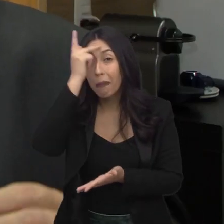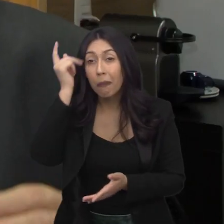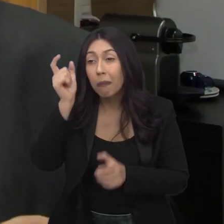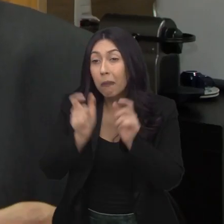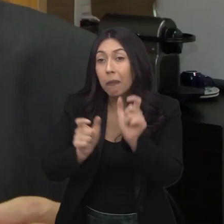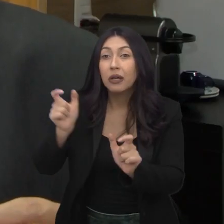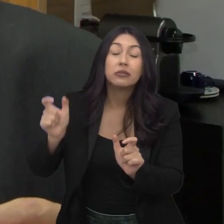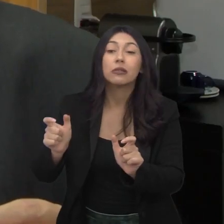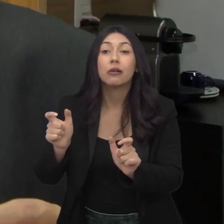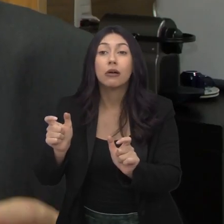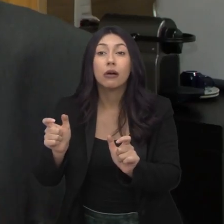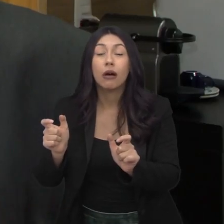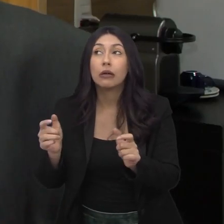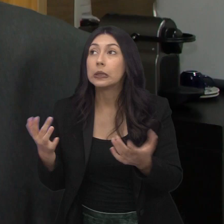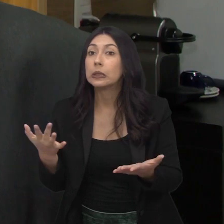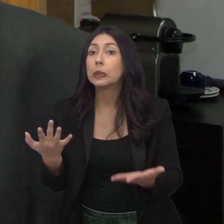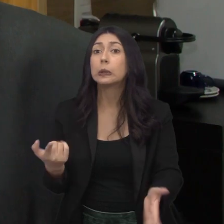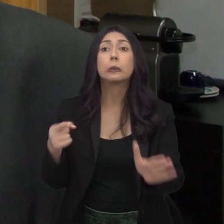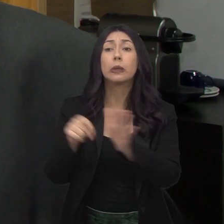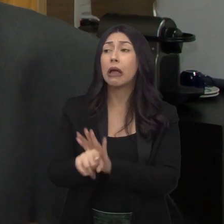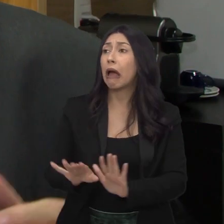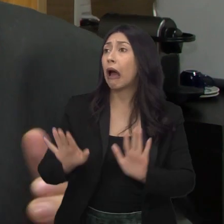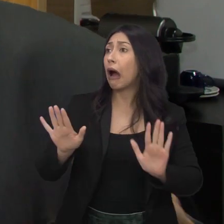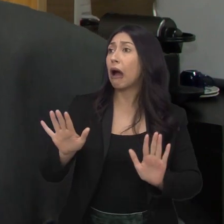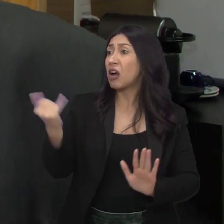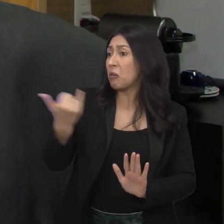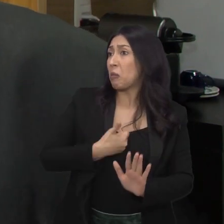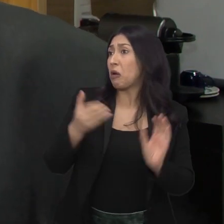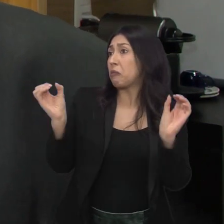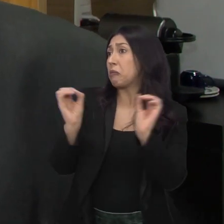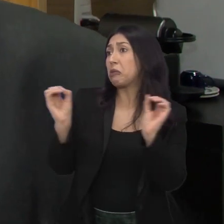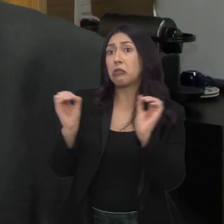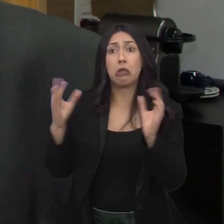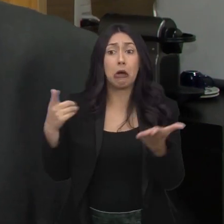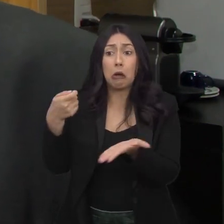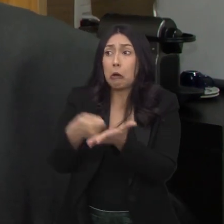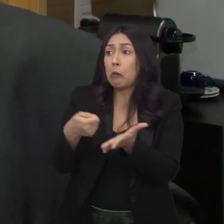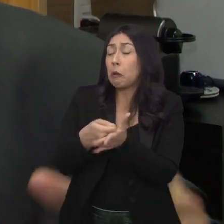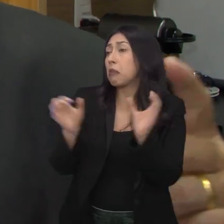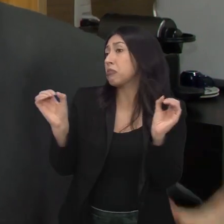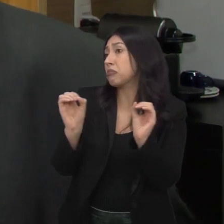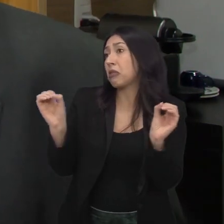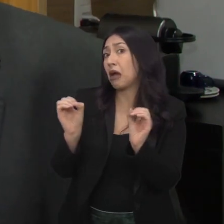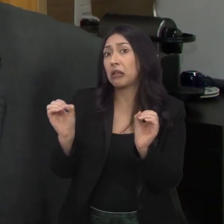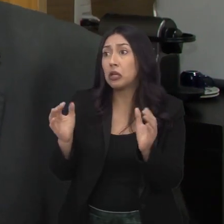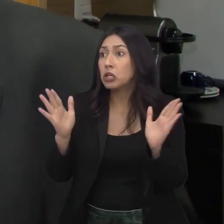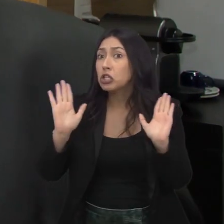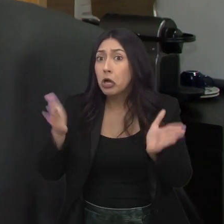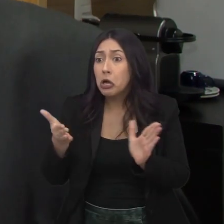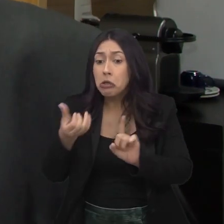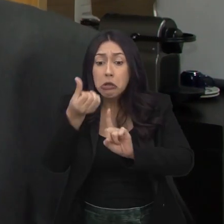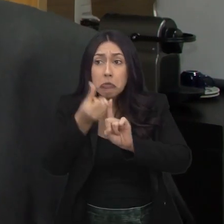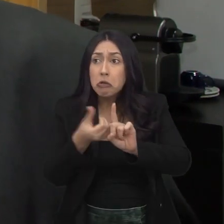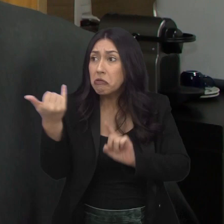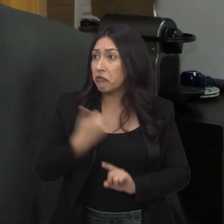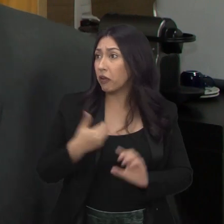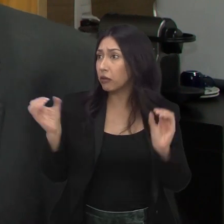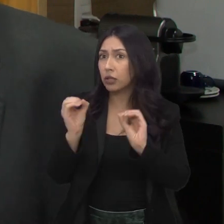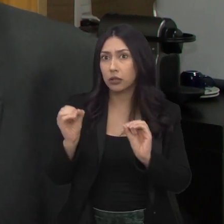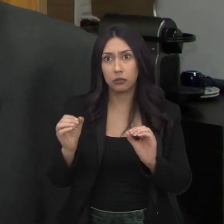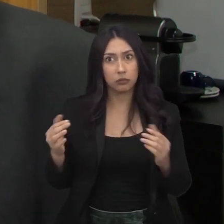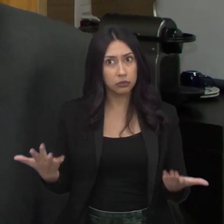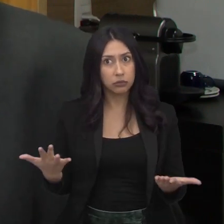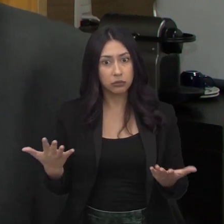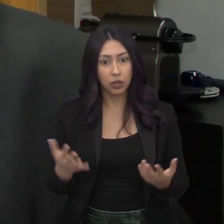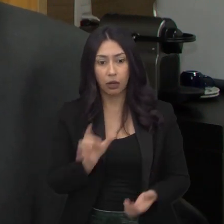condôminos, eles questionam, o condomínio não me avisou, o condomínio me cobrou, eu estou 6 meses e ninguém me